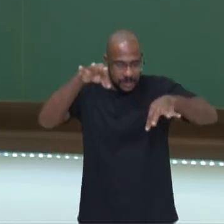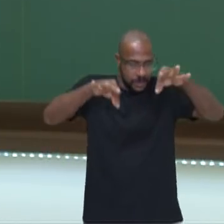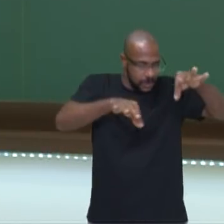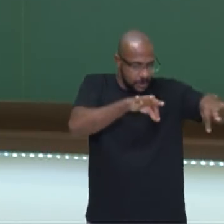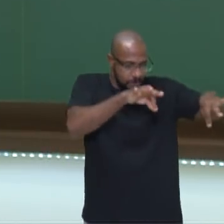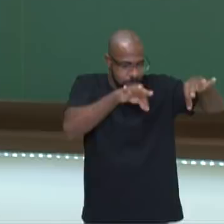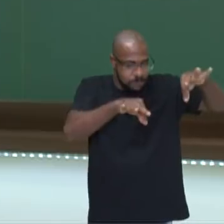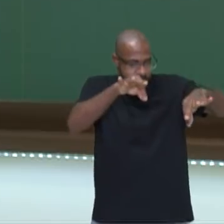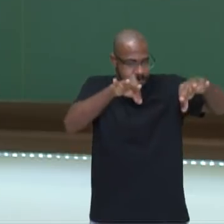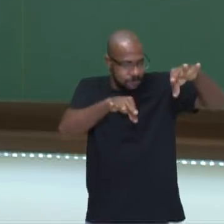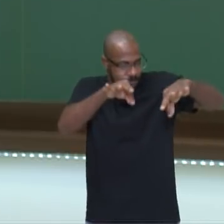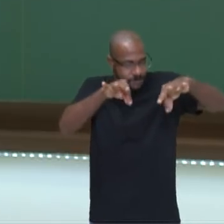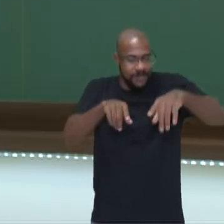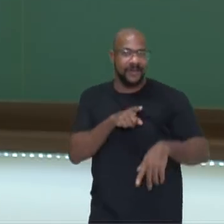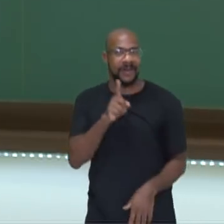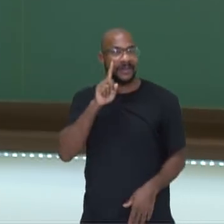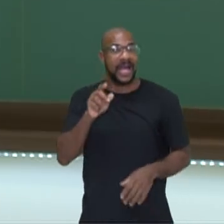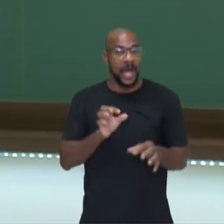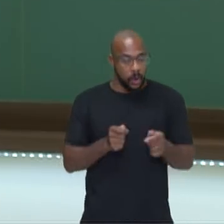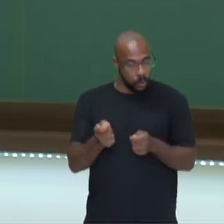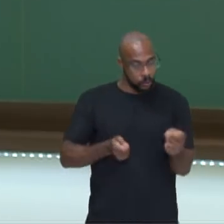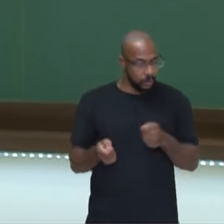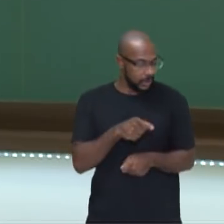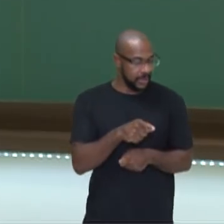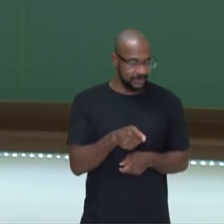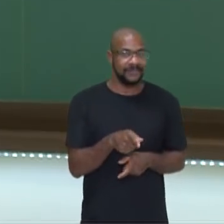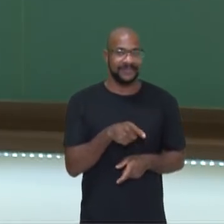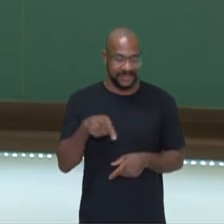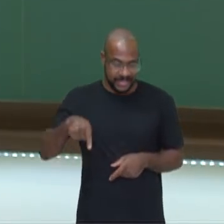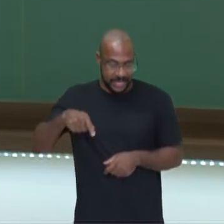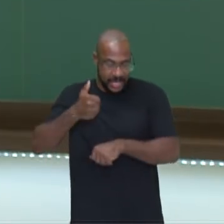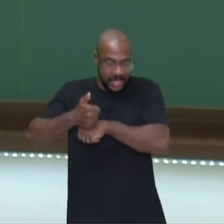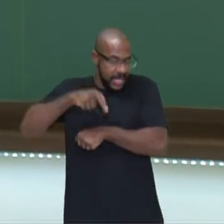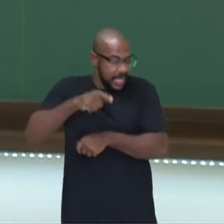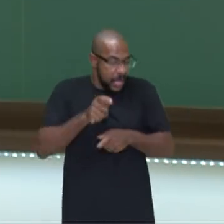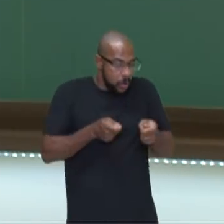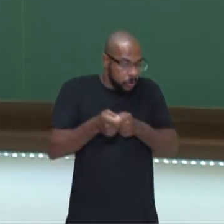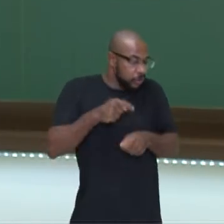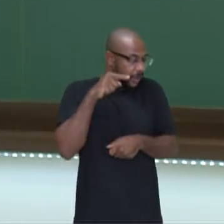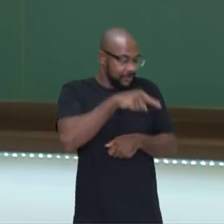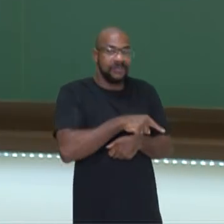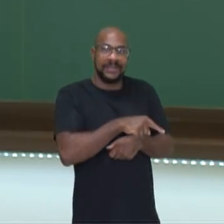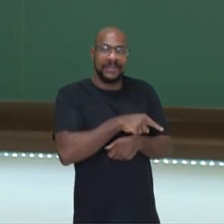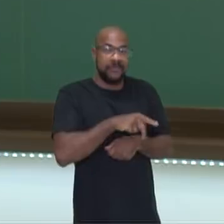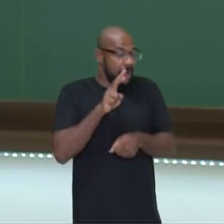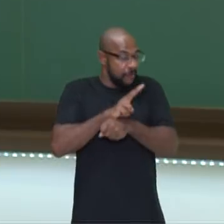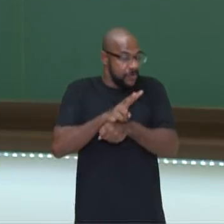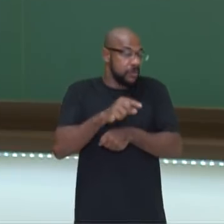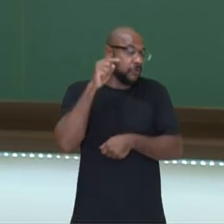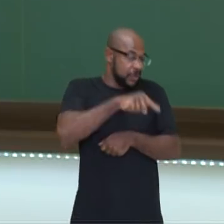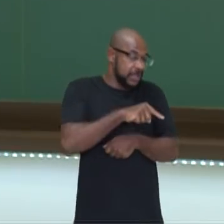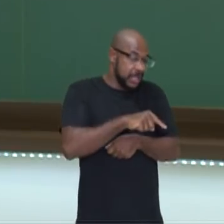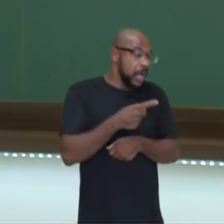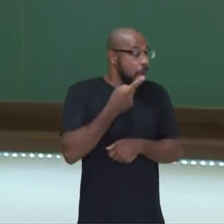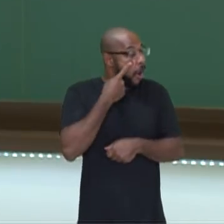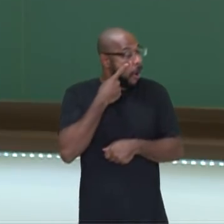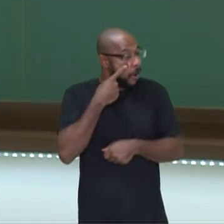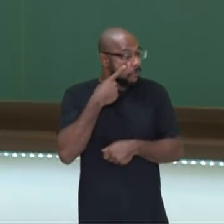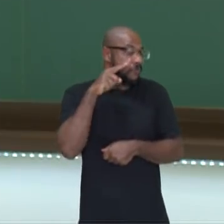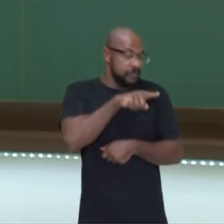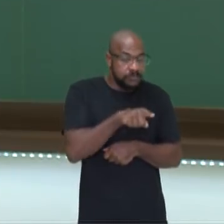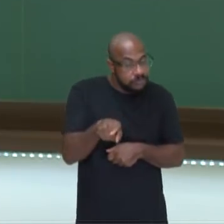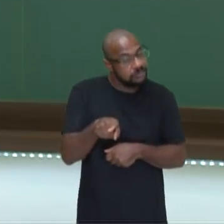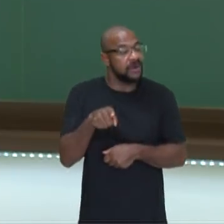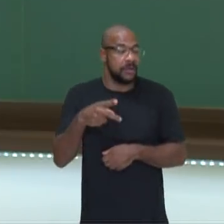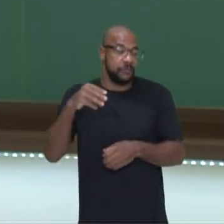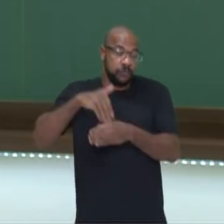está controlando suas mãos é que determina em quem você vai votar. O voto deixa de ser uma vontade do eleitor e passa a ser